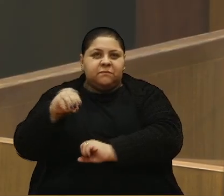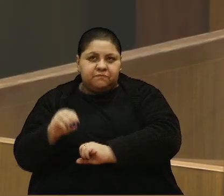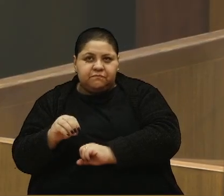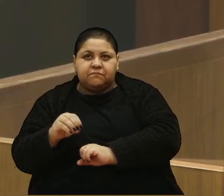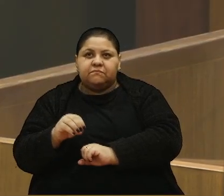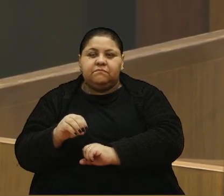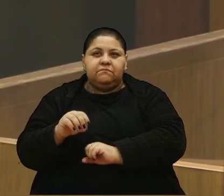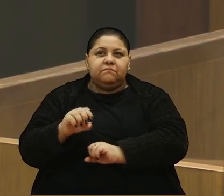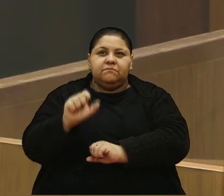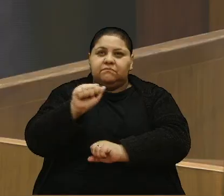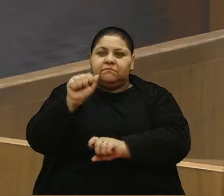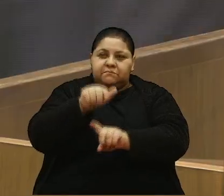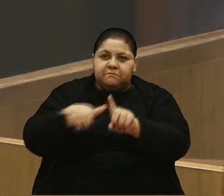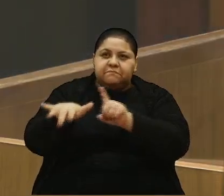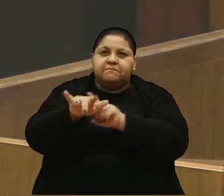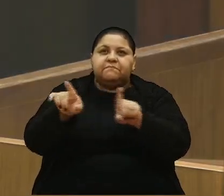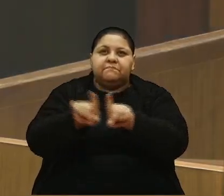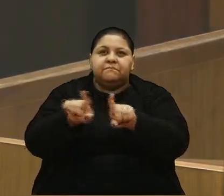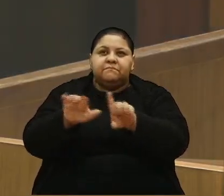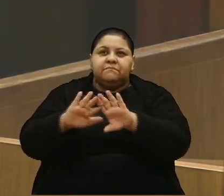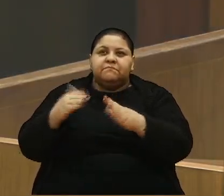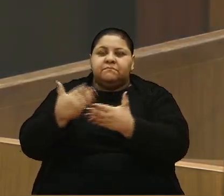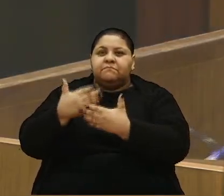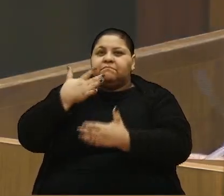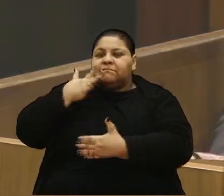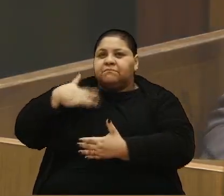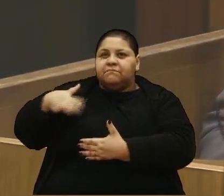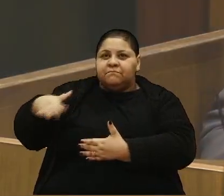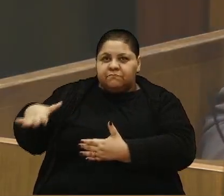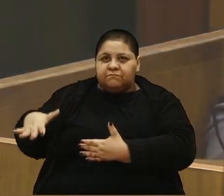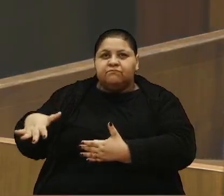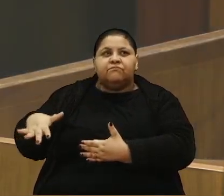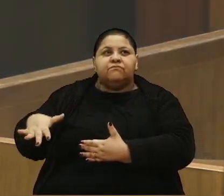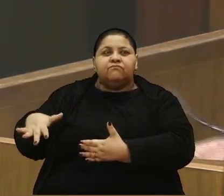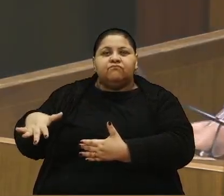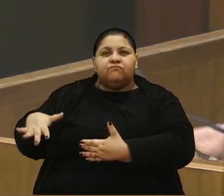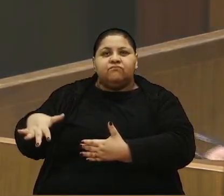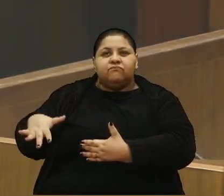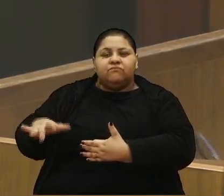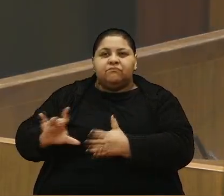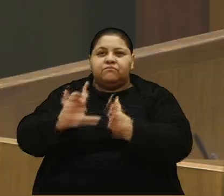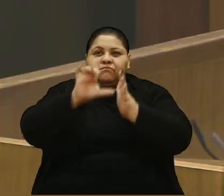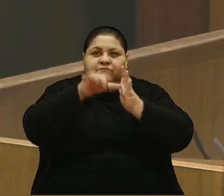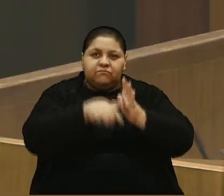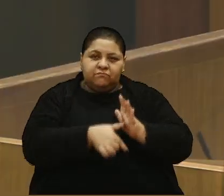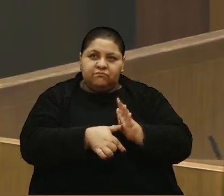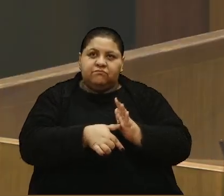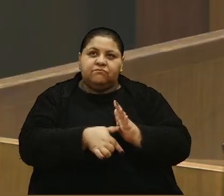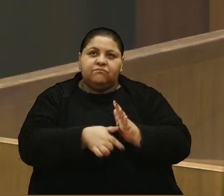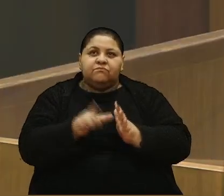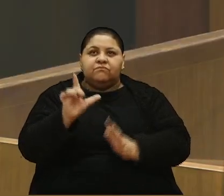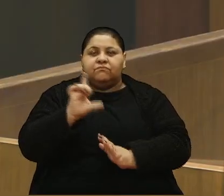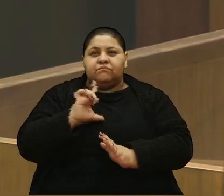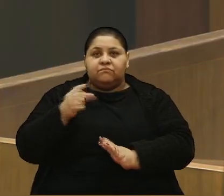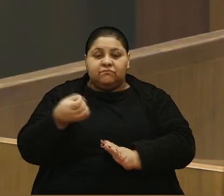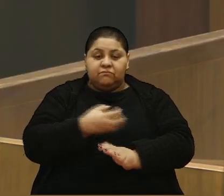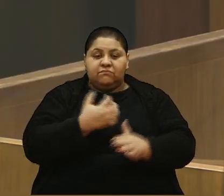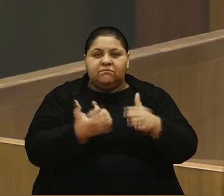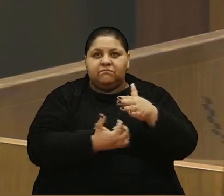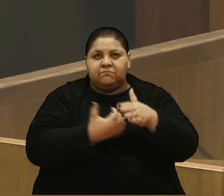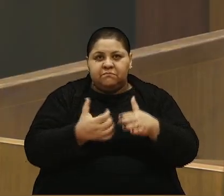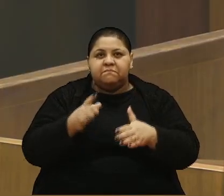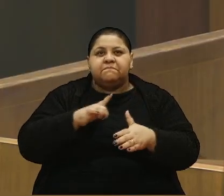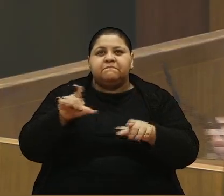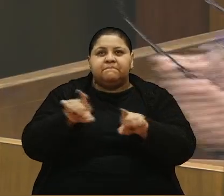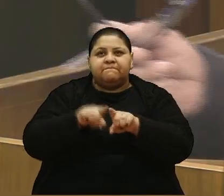Centro Social Urbano também, a escola infantil, que é a primeira empresa desistiu, logo nós teremos uma nova empresa. Tem também